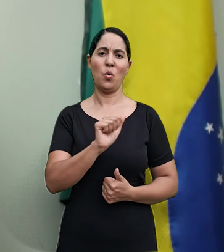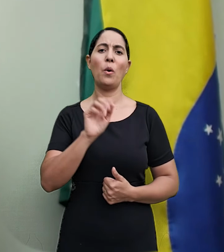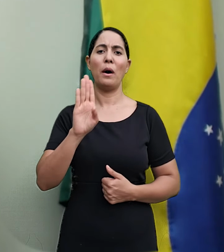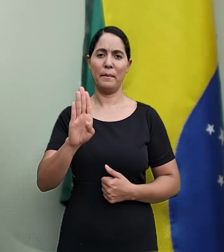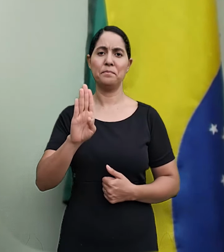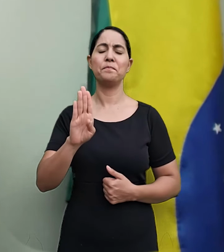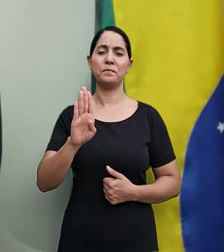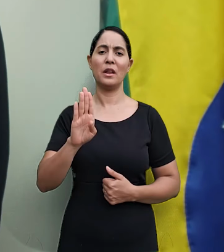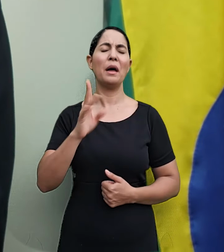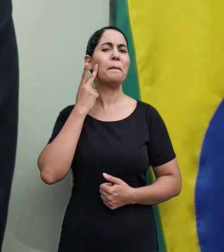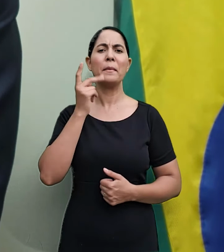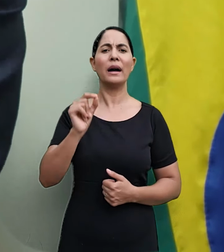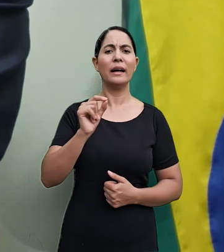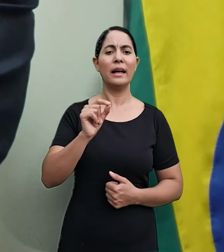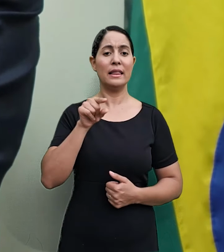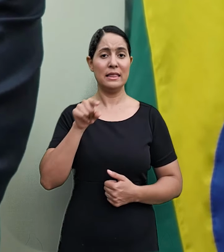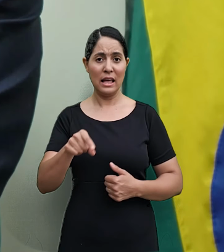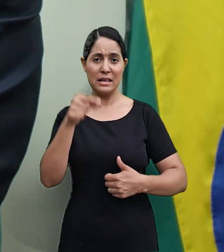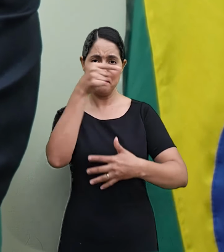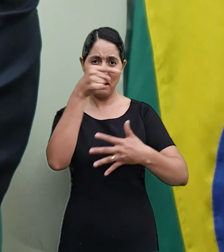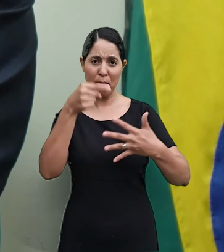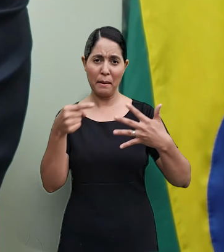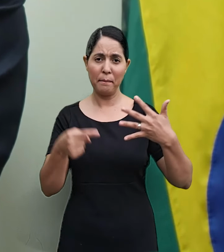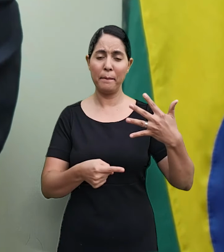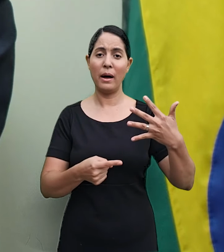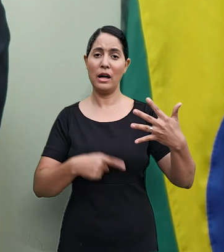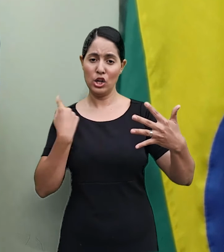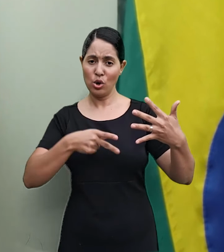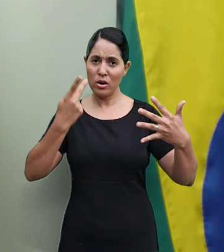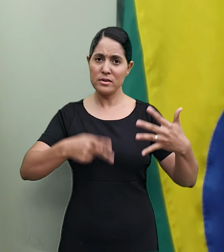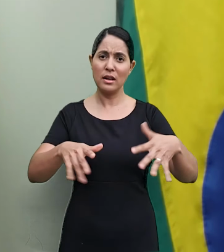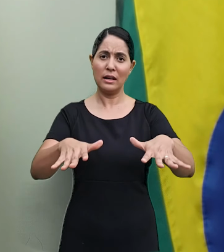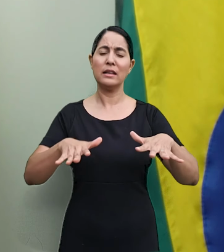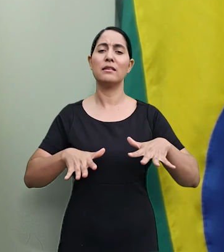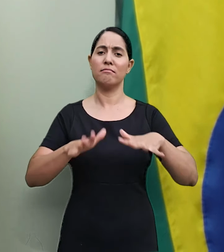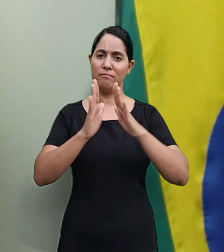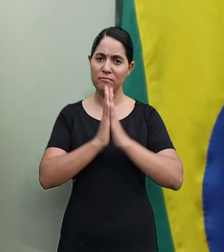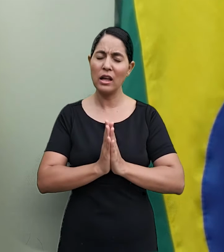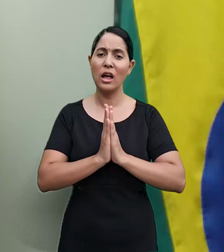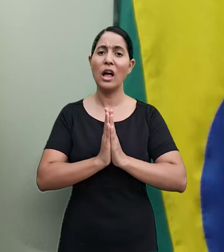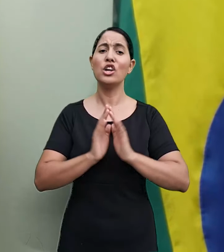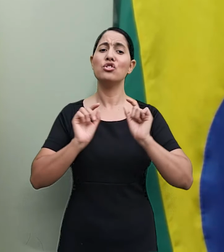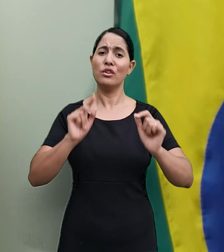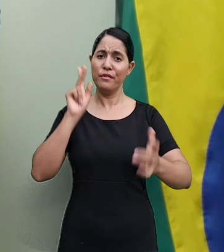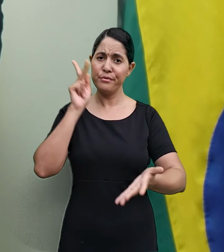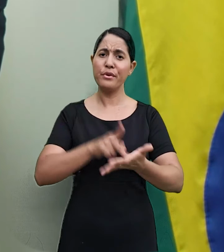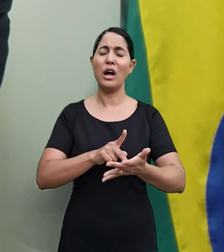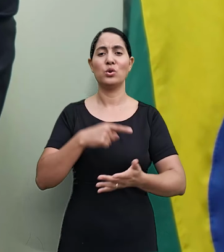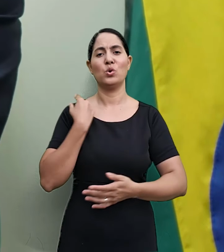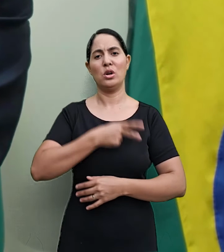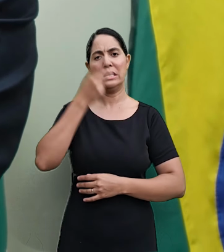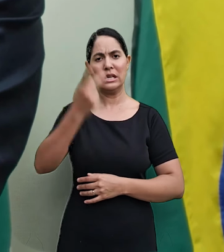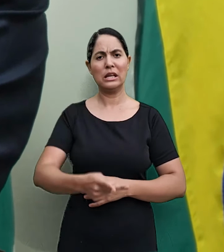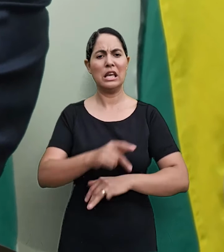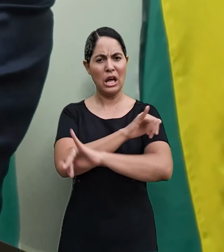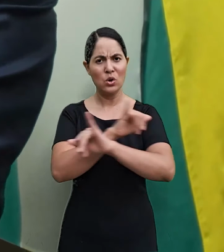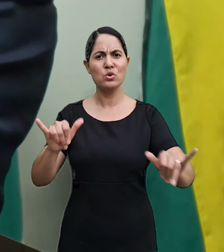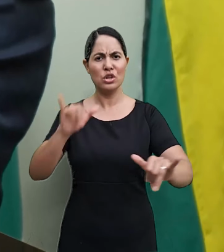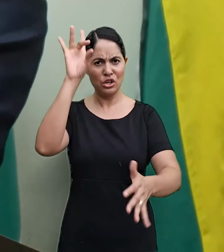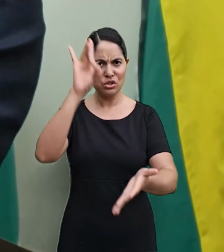Ordem dos Advogados do Brasil, para que a partir destas premissas, aclamada por este plenário, que é legítimo, para que nós possamos